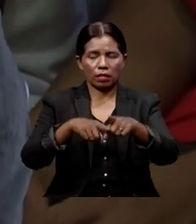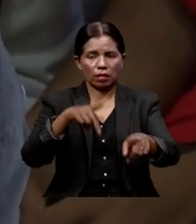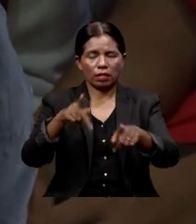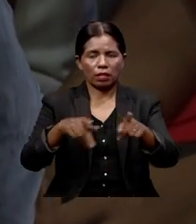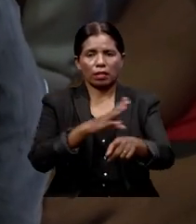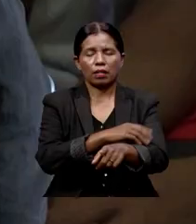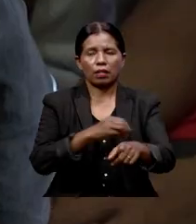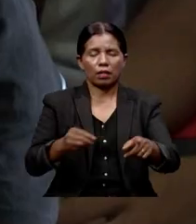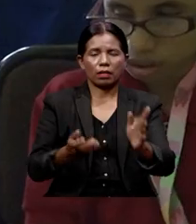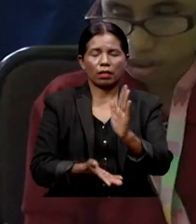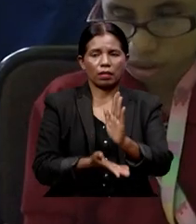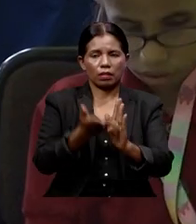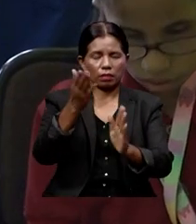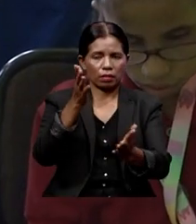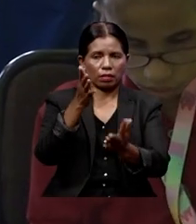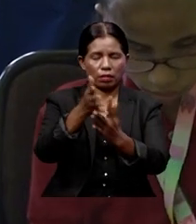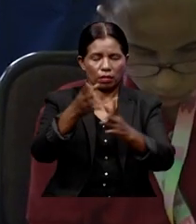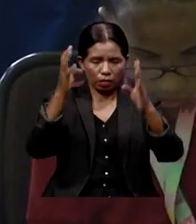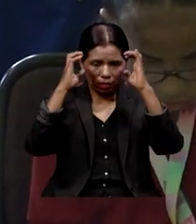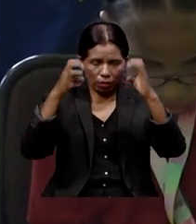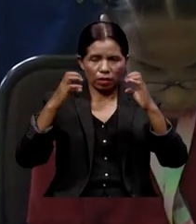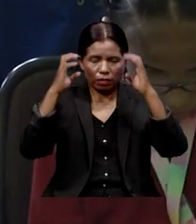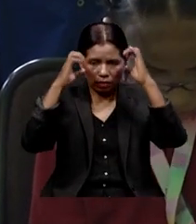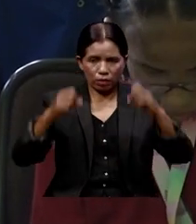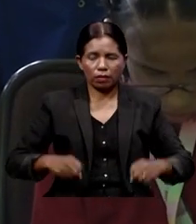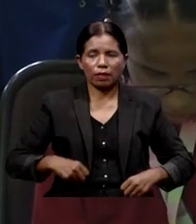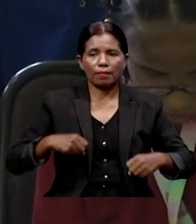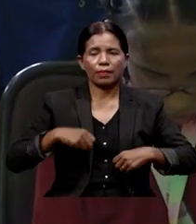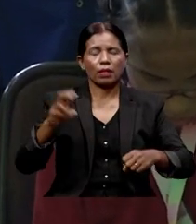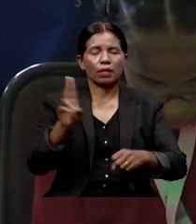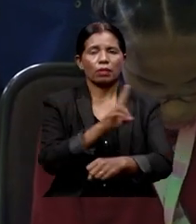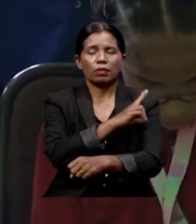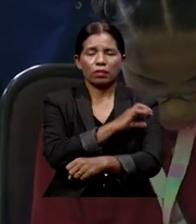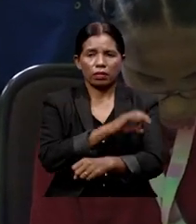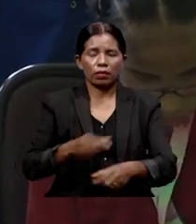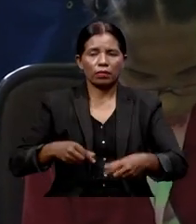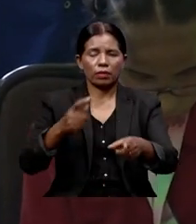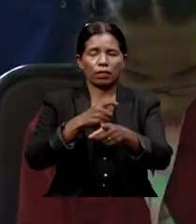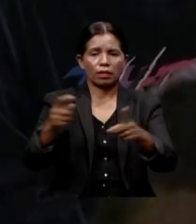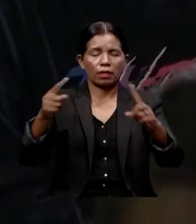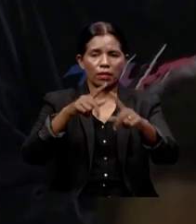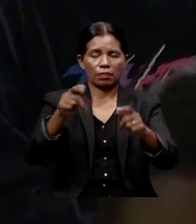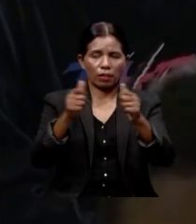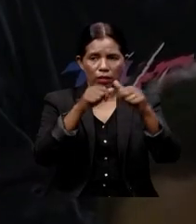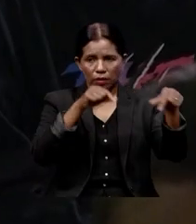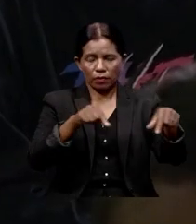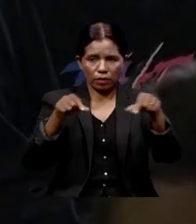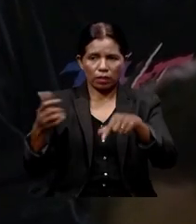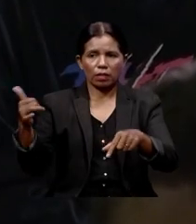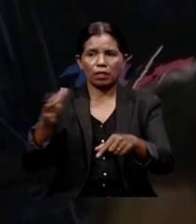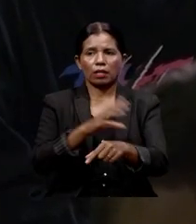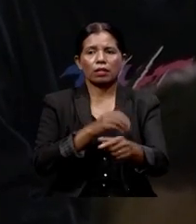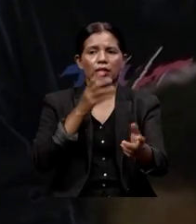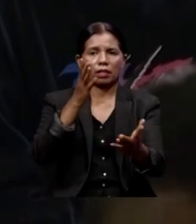normal ou de acesso à educação na saúde. Além de né, UNICEF MOS foi treinamento para a hemodeficiência cira a tua